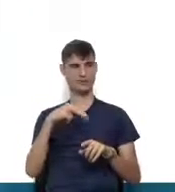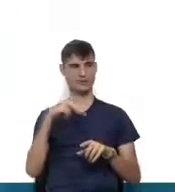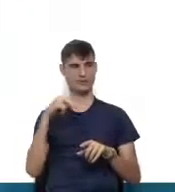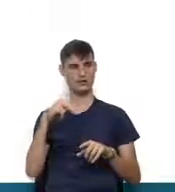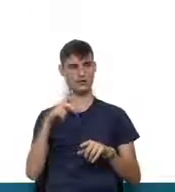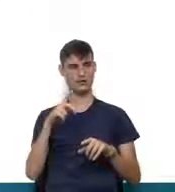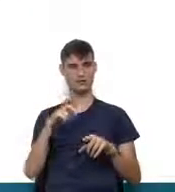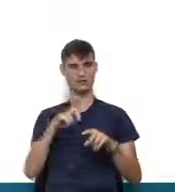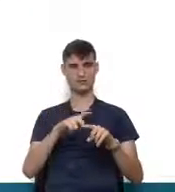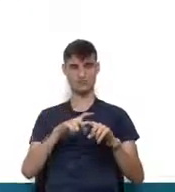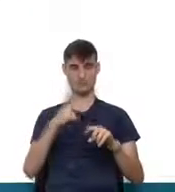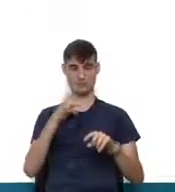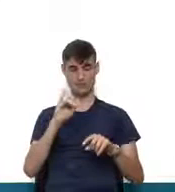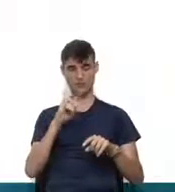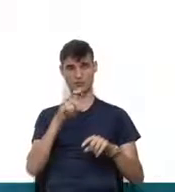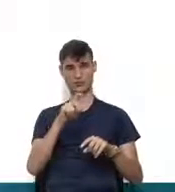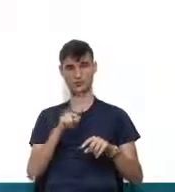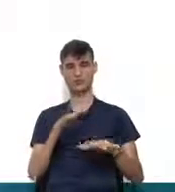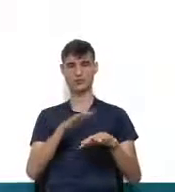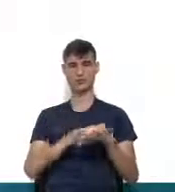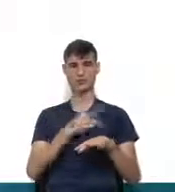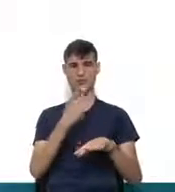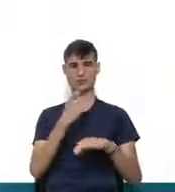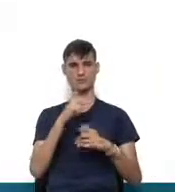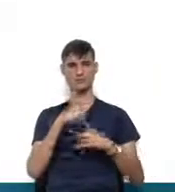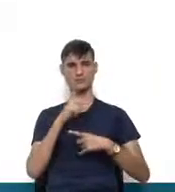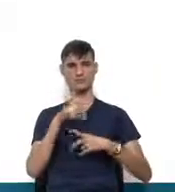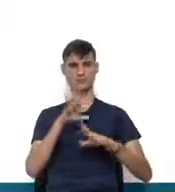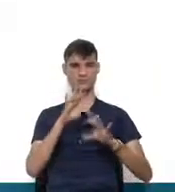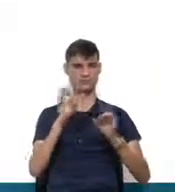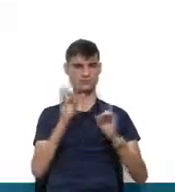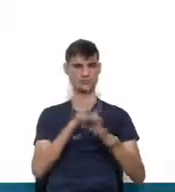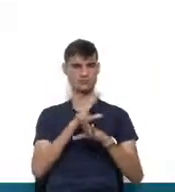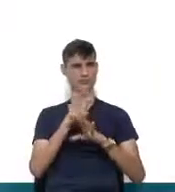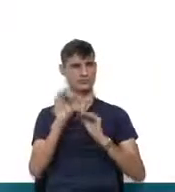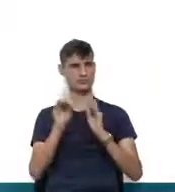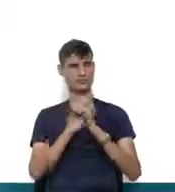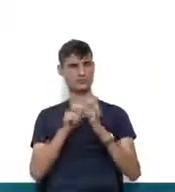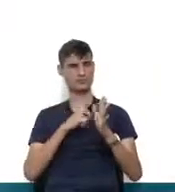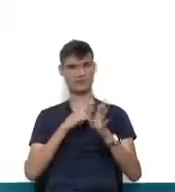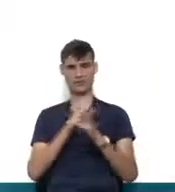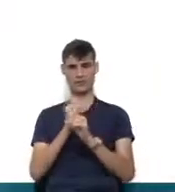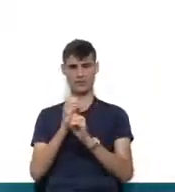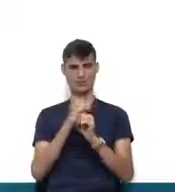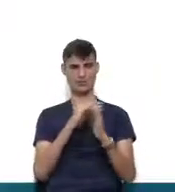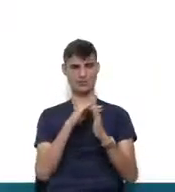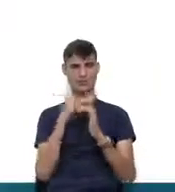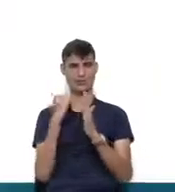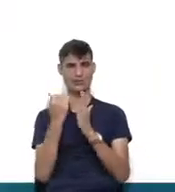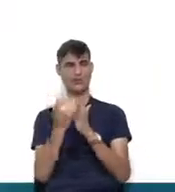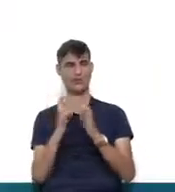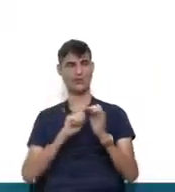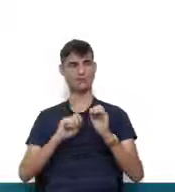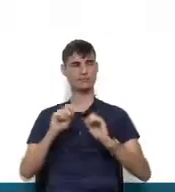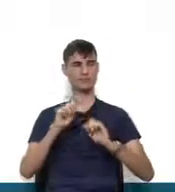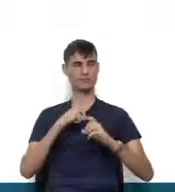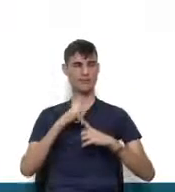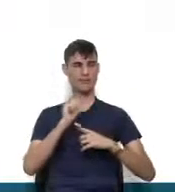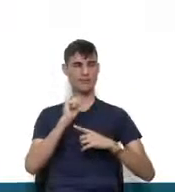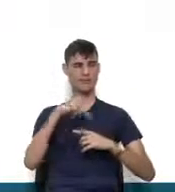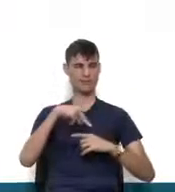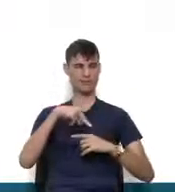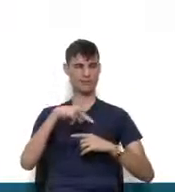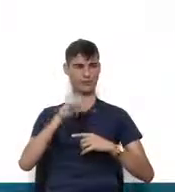sobre 2. Considerando, aplicando a resolução, aplicando todas as propriedades, que este